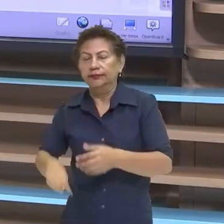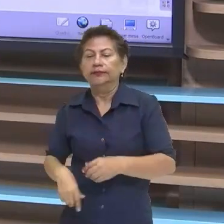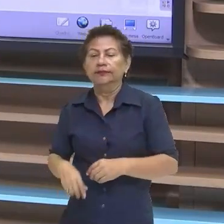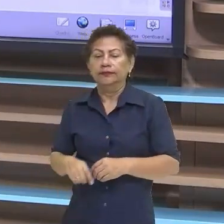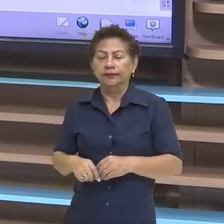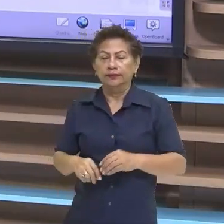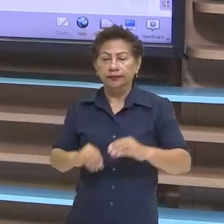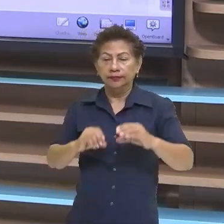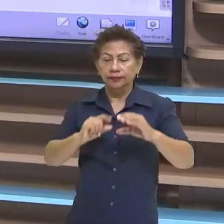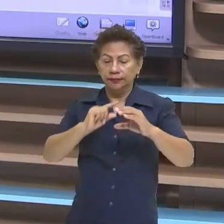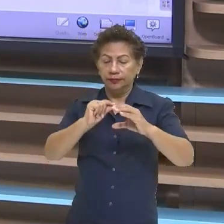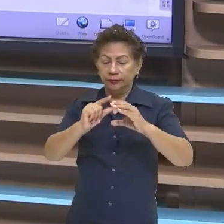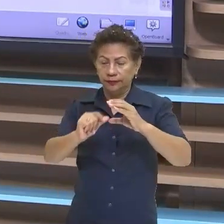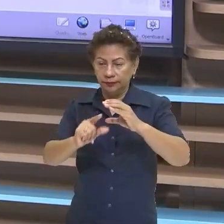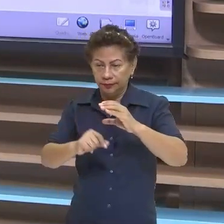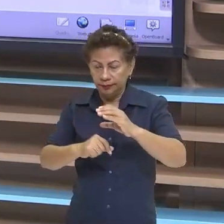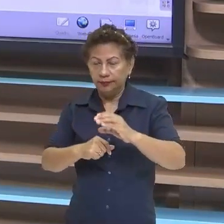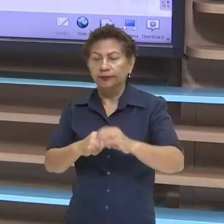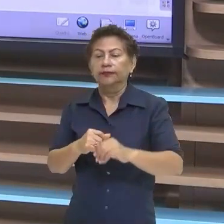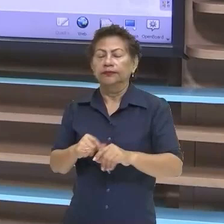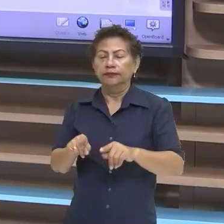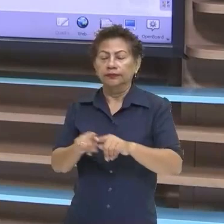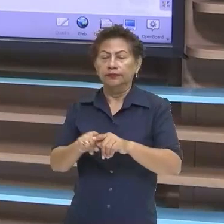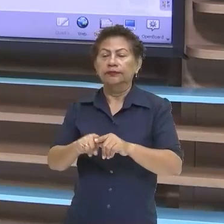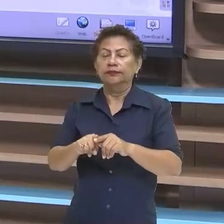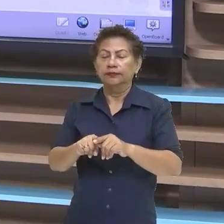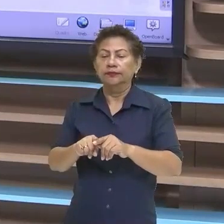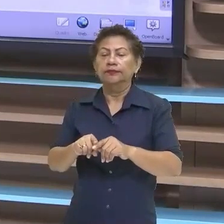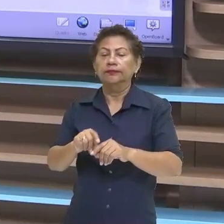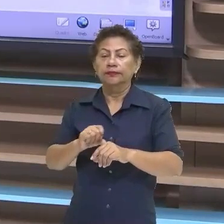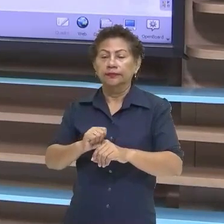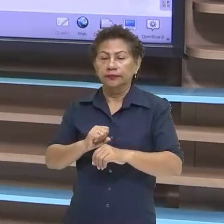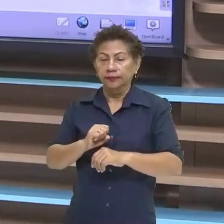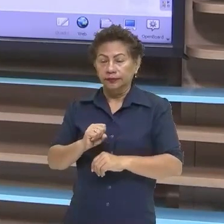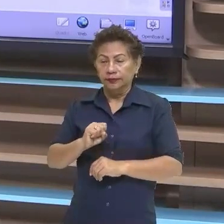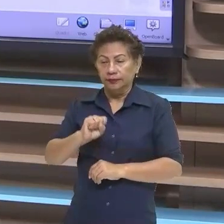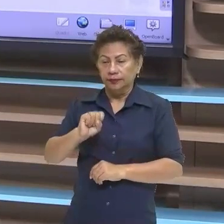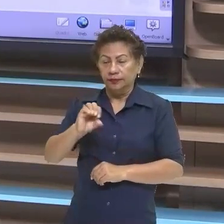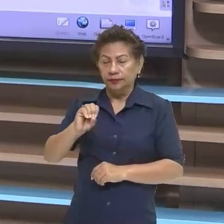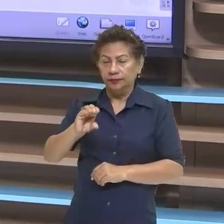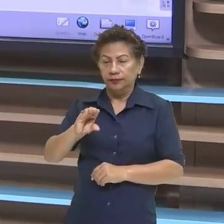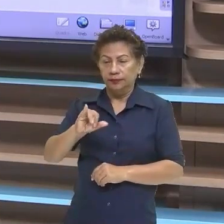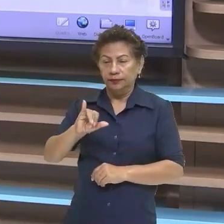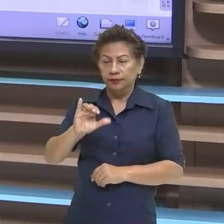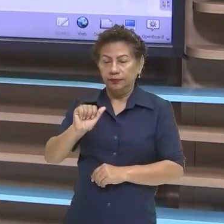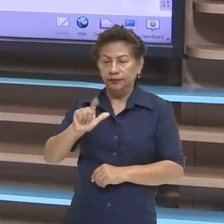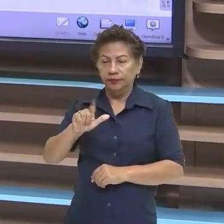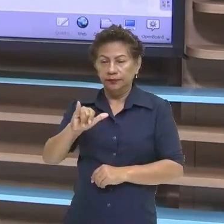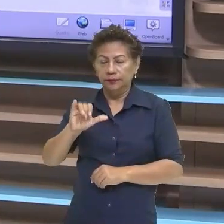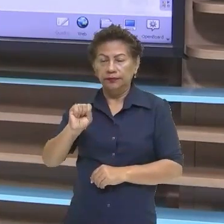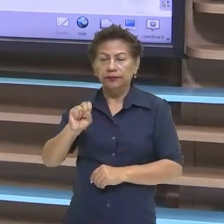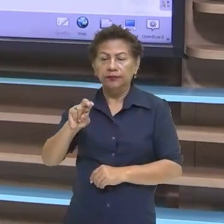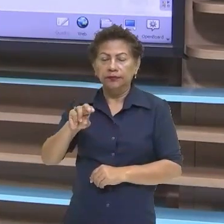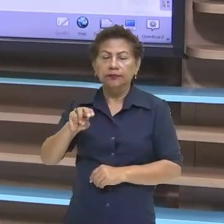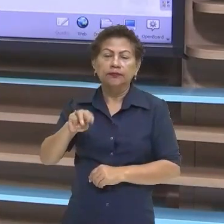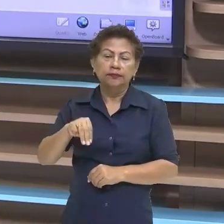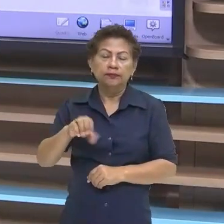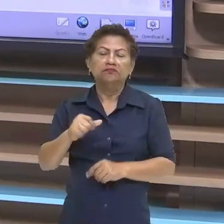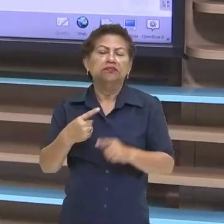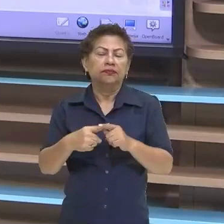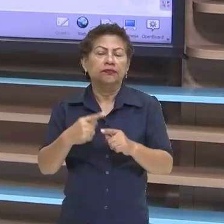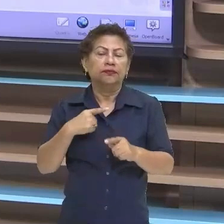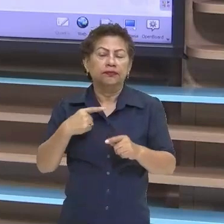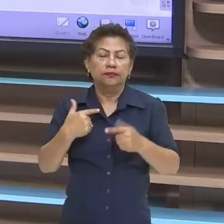logo após o período da Segunda Guerra Mundial, e depois a gente tem ali a questão da Guerra Fria, né? Onde esses